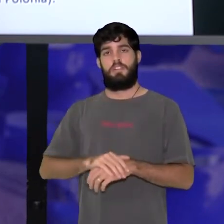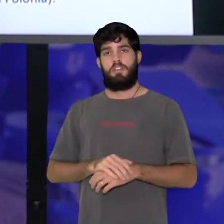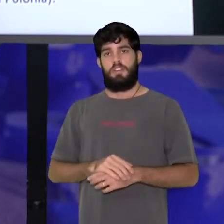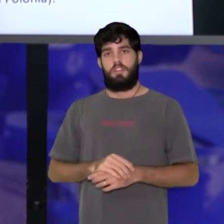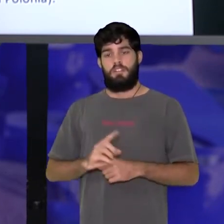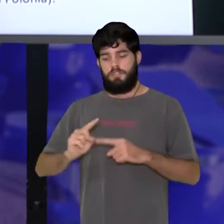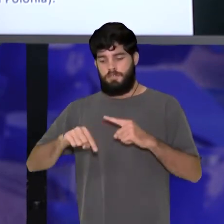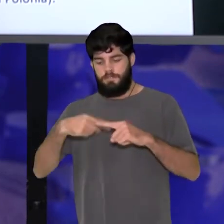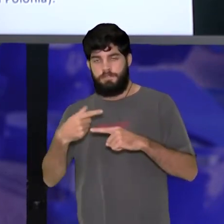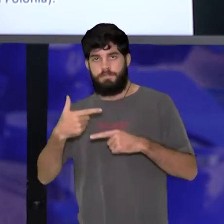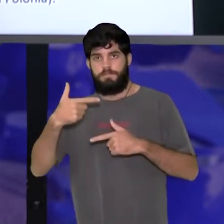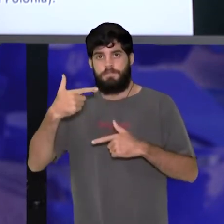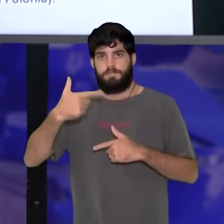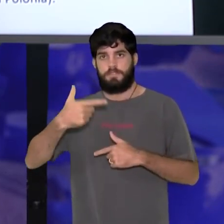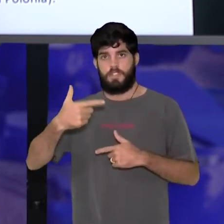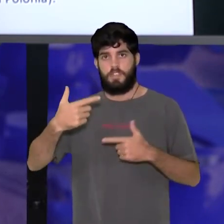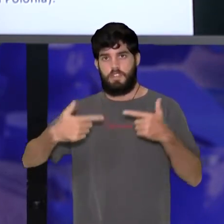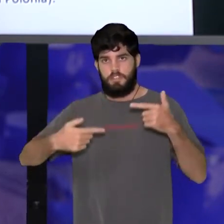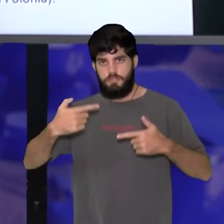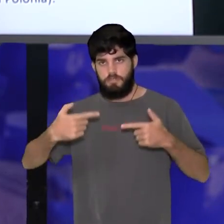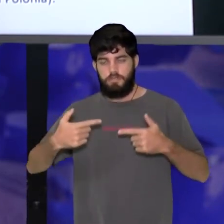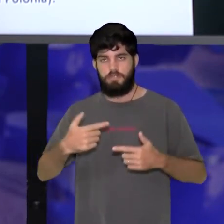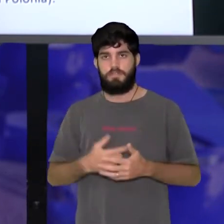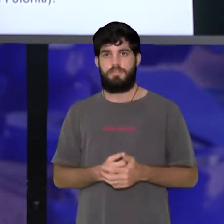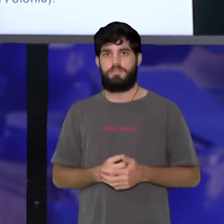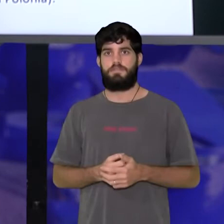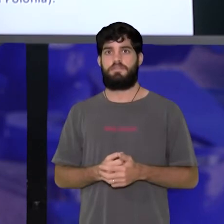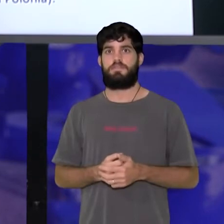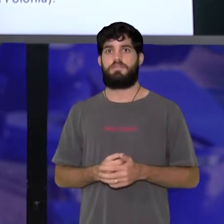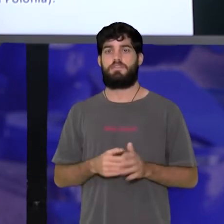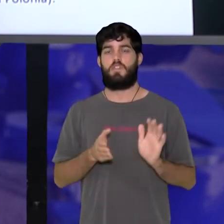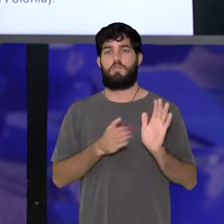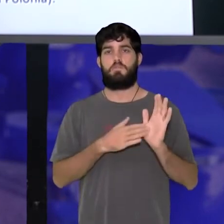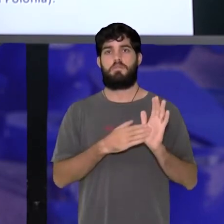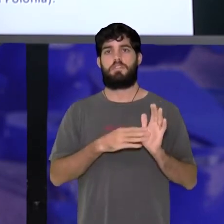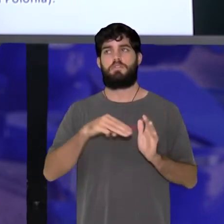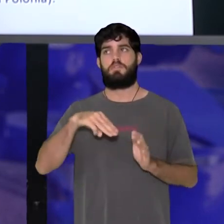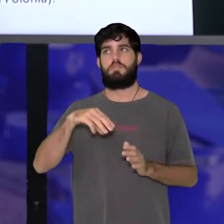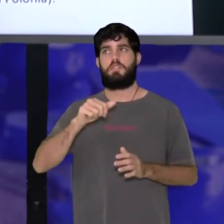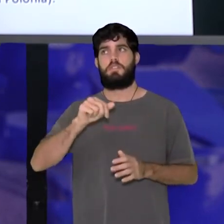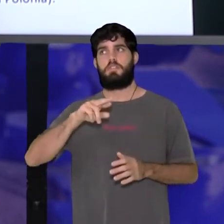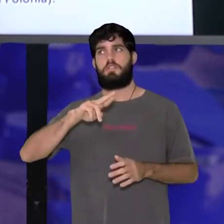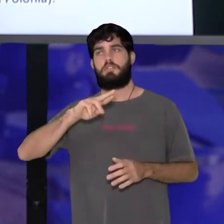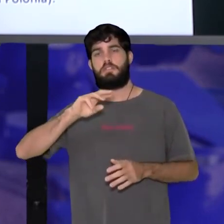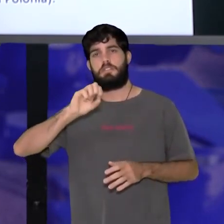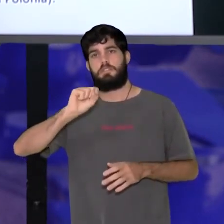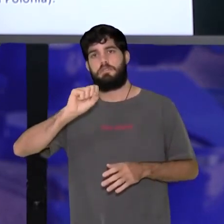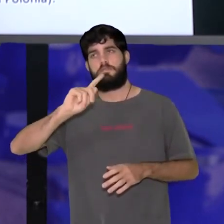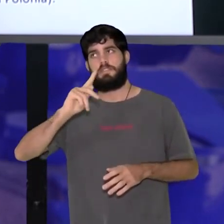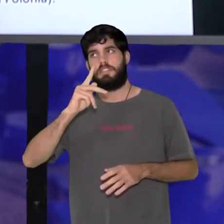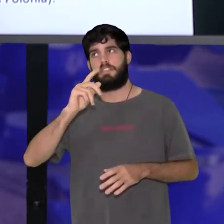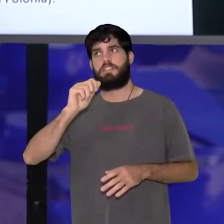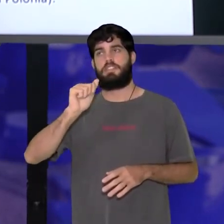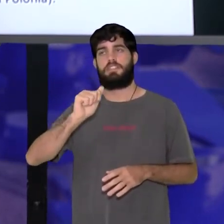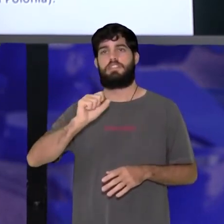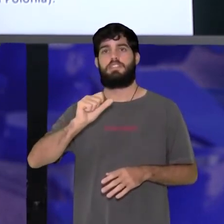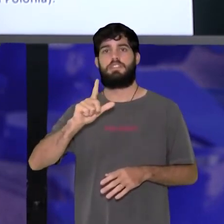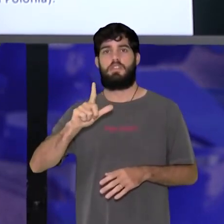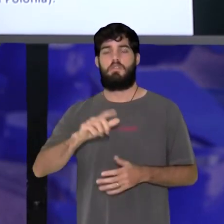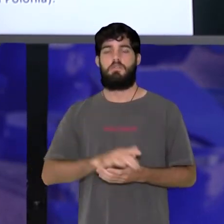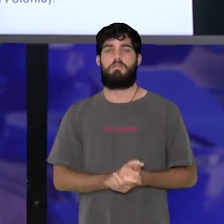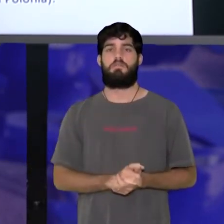Segunda Guerra, os Estados Unidos criaram o Plano Marshall, que era um plano de ajuda econômica. Eles doaram, quer